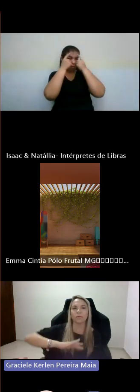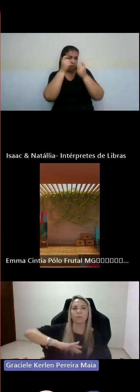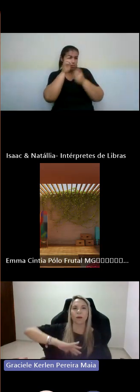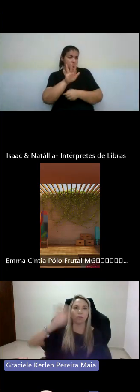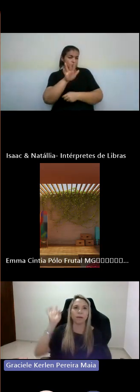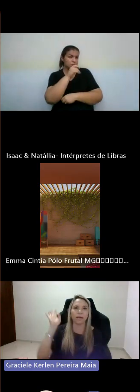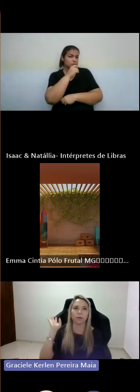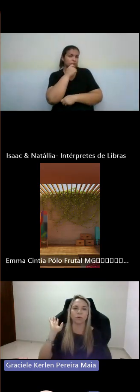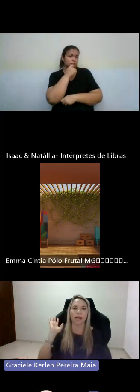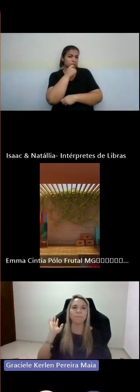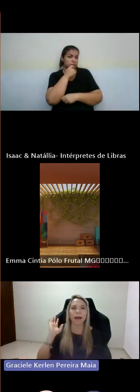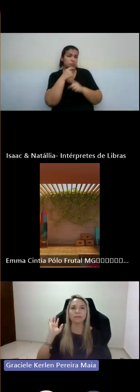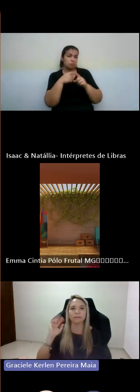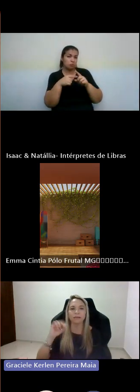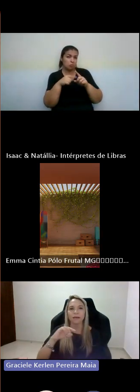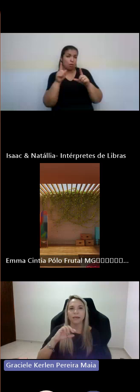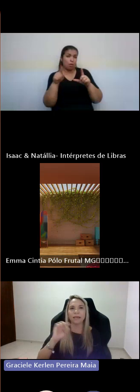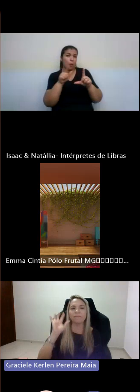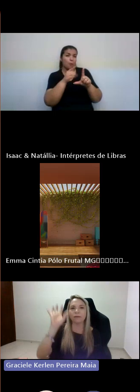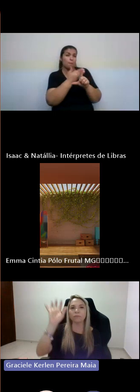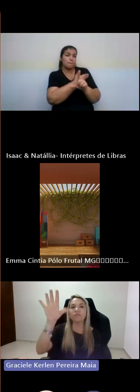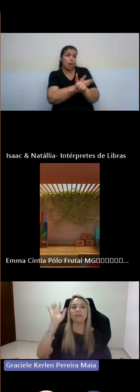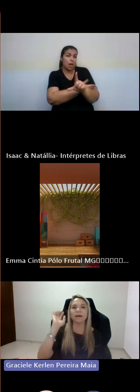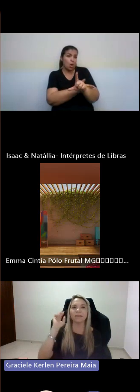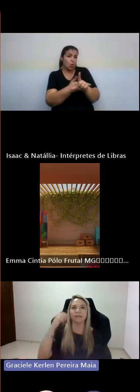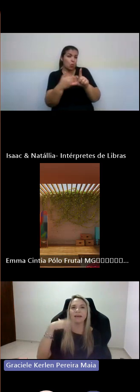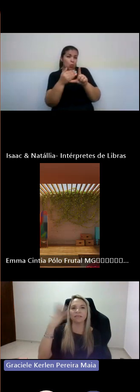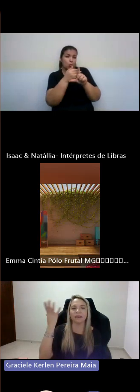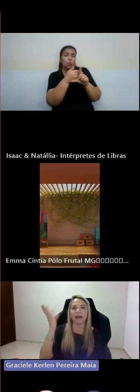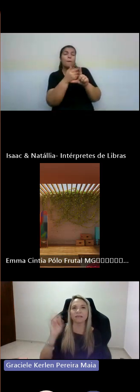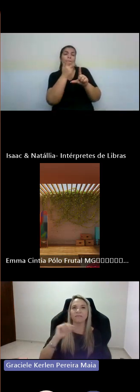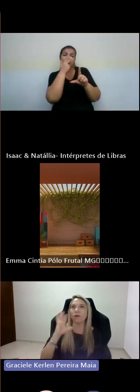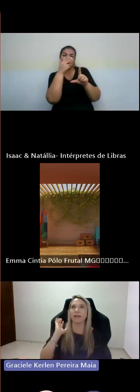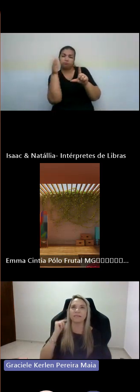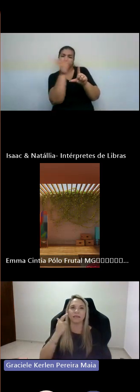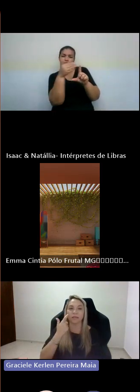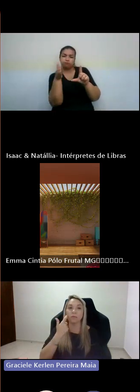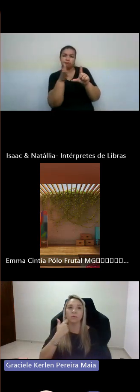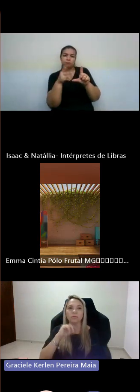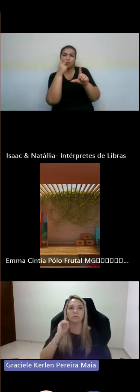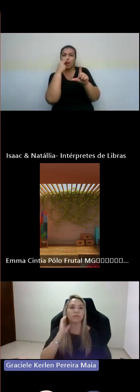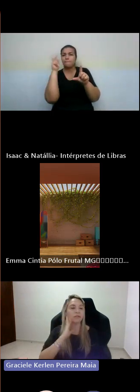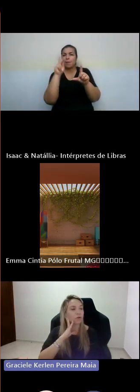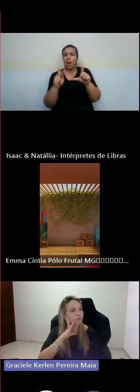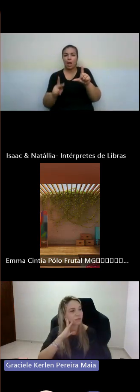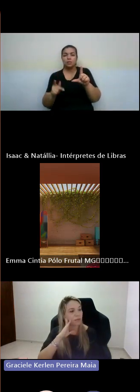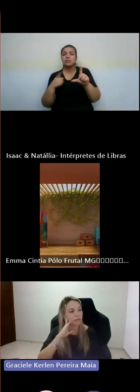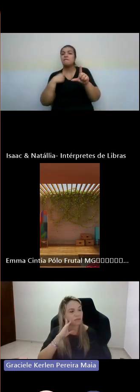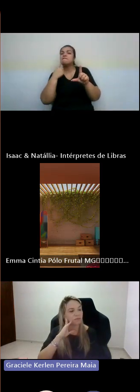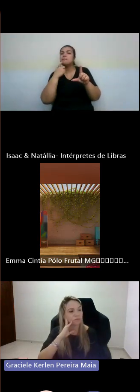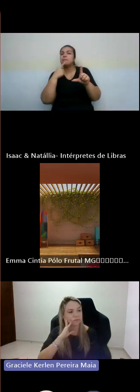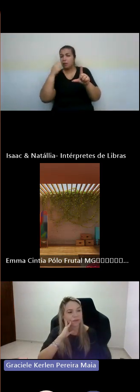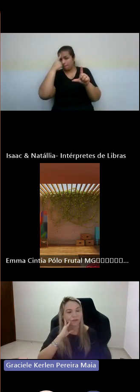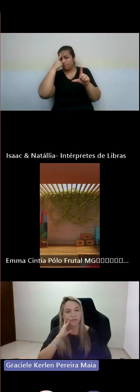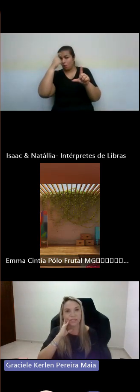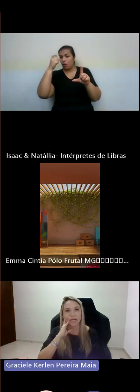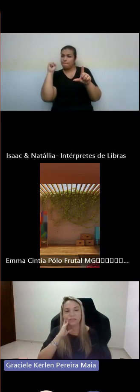gente tem um quadro branco, que é a paz, e aí vem um sangue, né? Sei lá, da violência que está no mundo. Eu falei: nossa, é